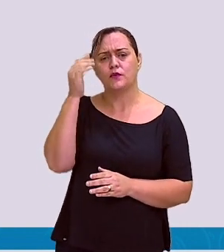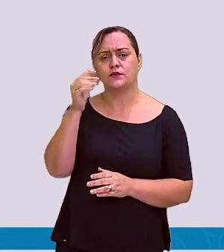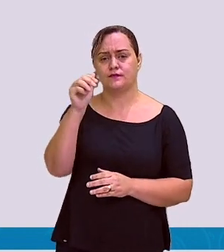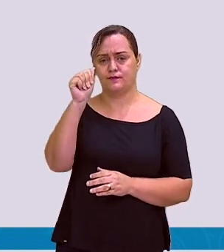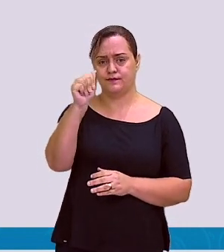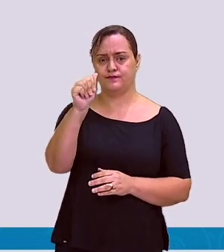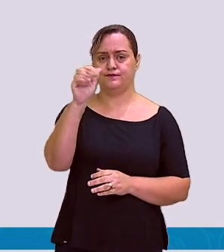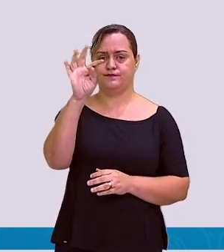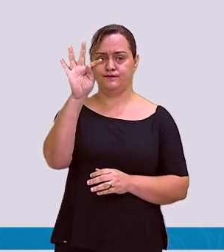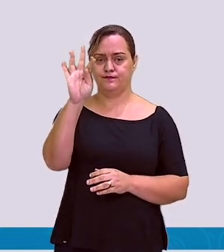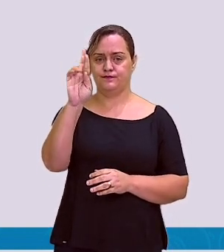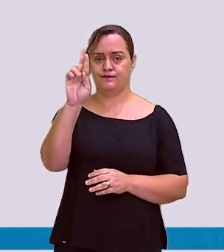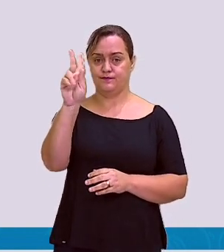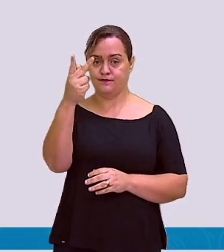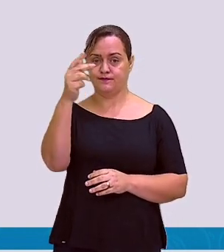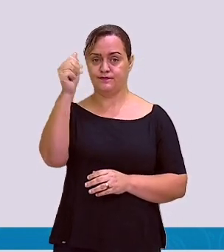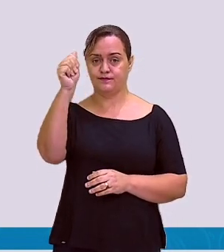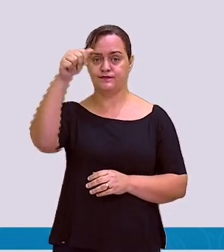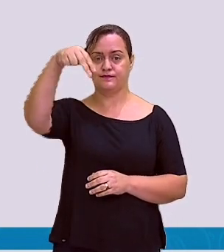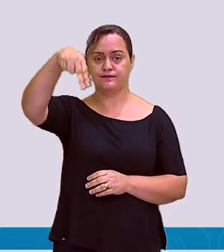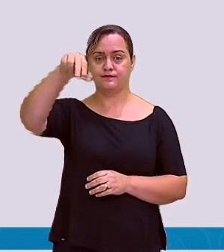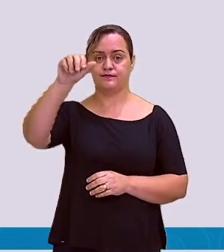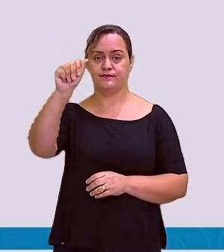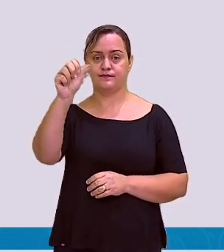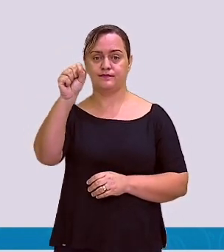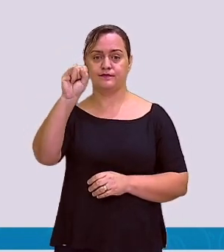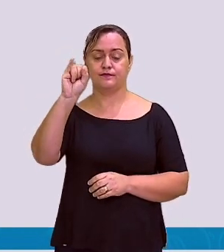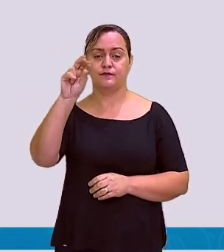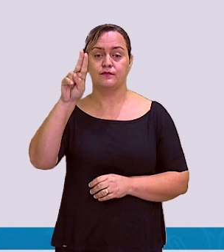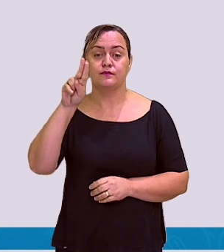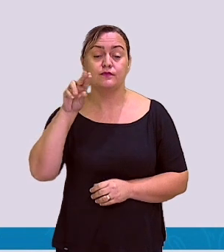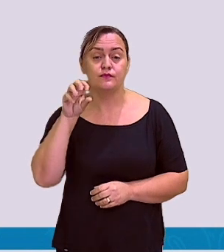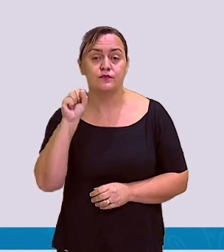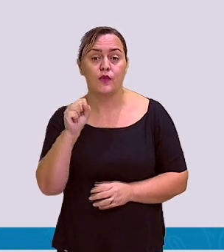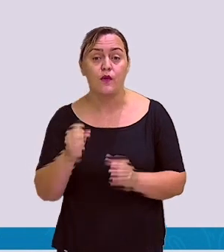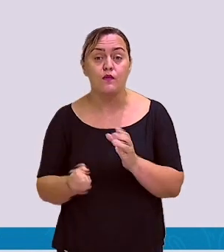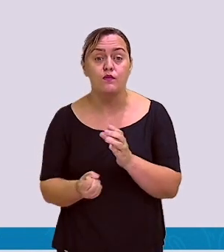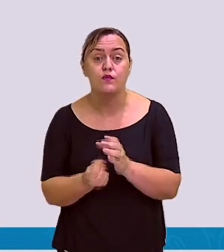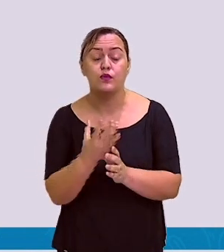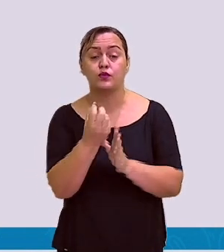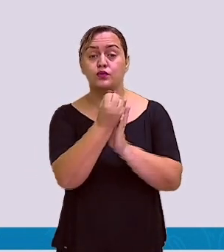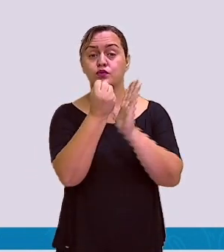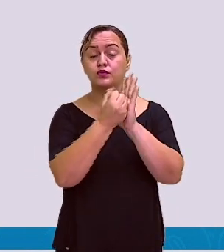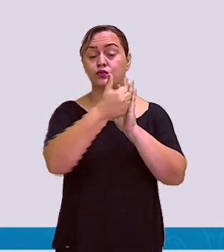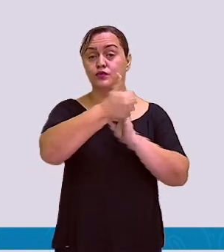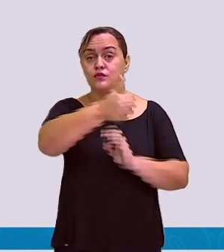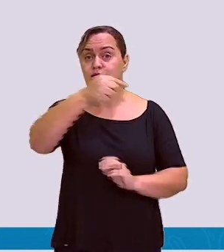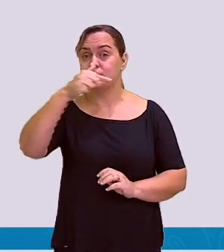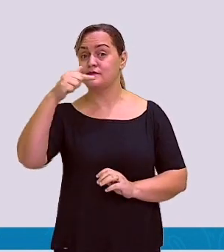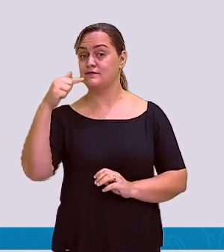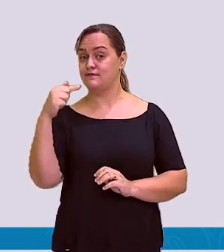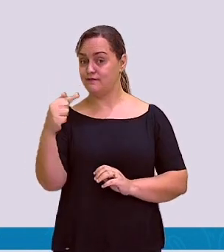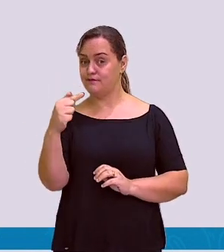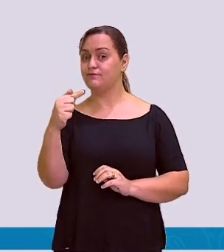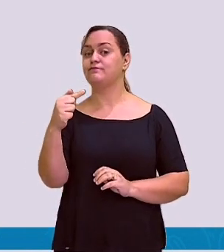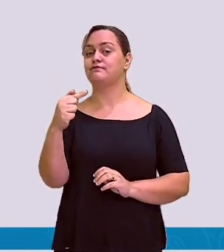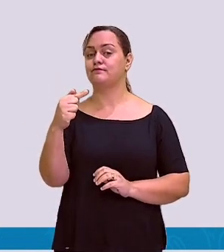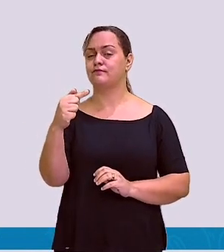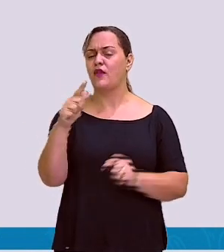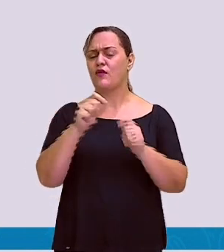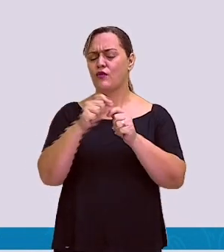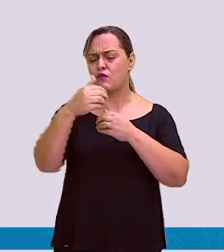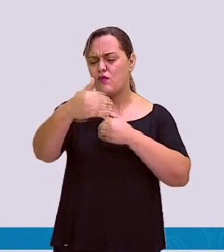Athanasius Kirchner, no século XVII. Consistia em uma caixa que projetava